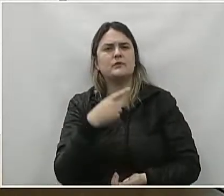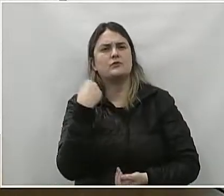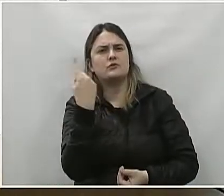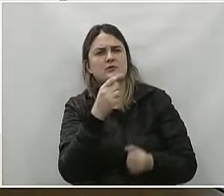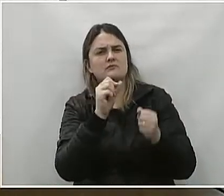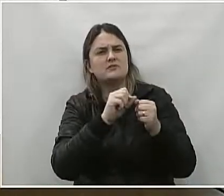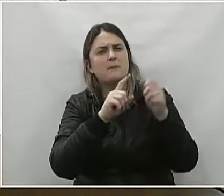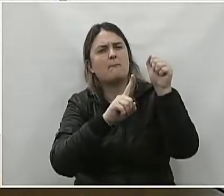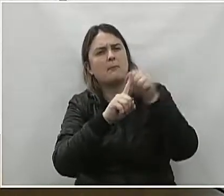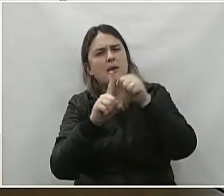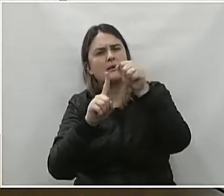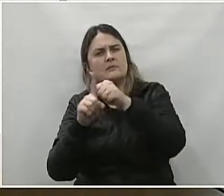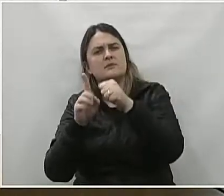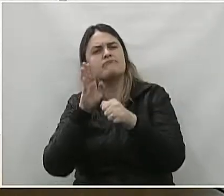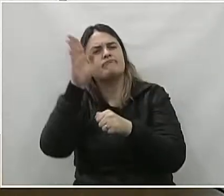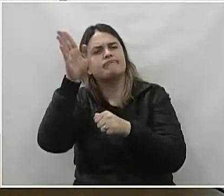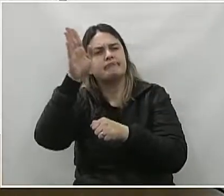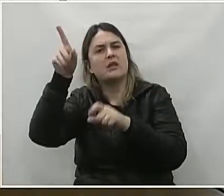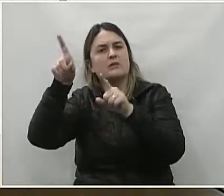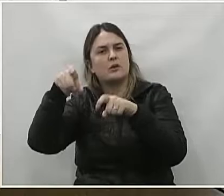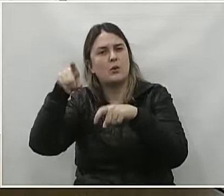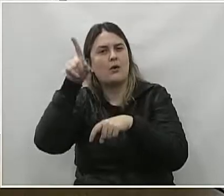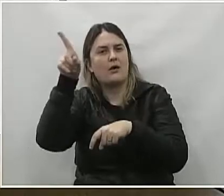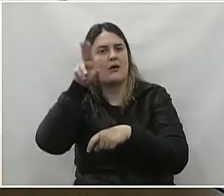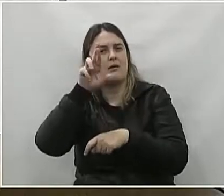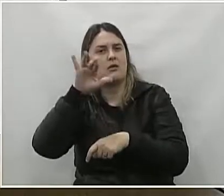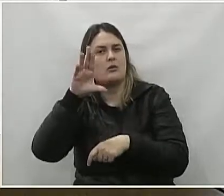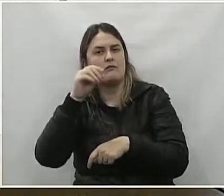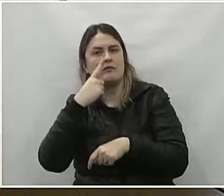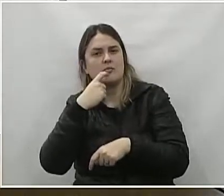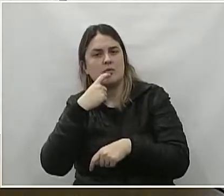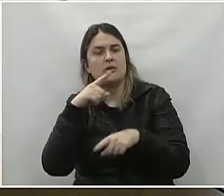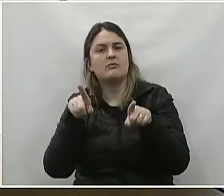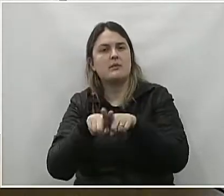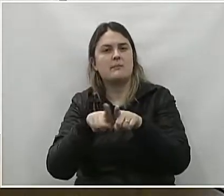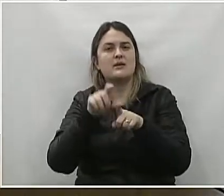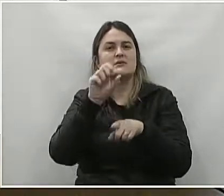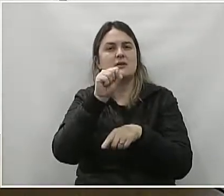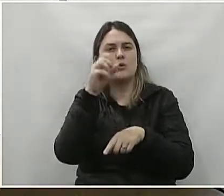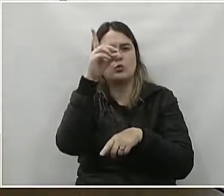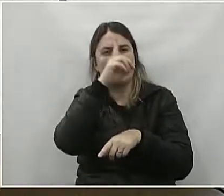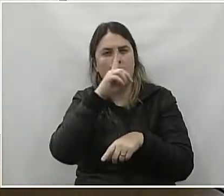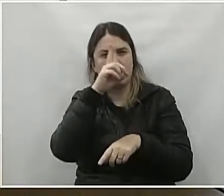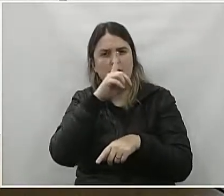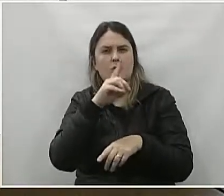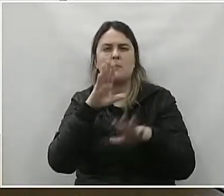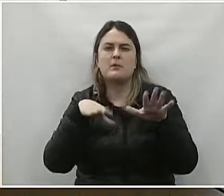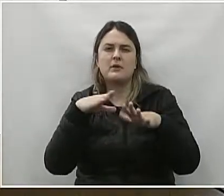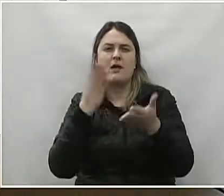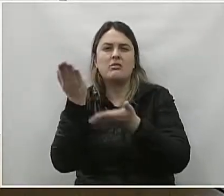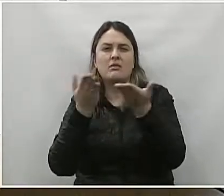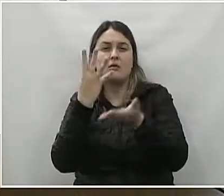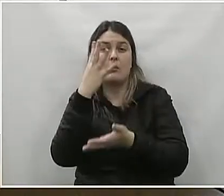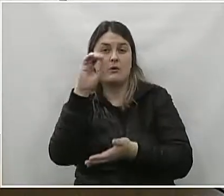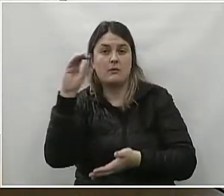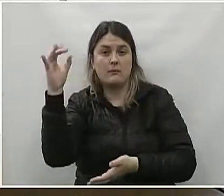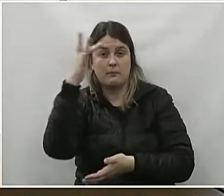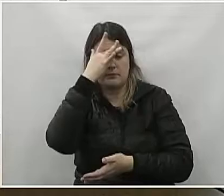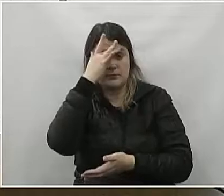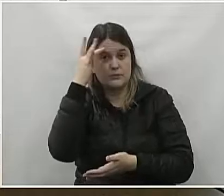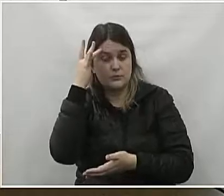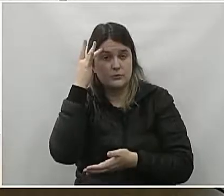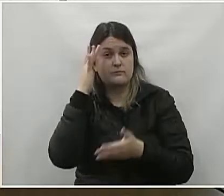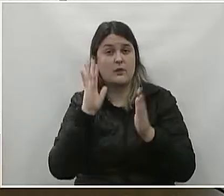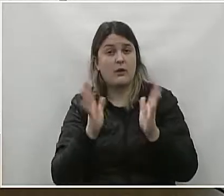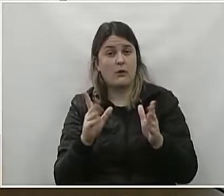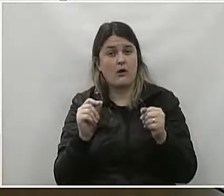Fazemos mensalmente ações no interiores do Rio Vermelho e são domingos, atendendo em torno de 400 pessoas. Nesse momento,